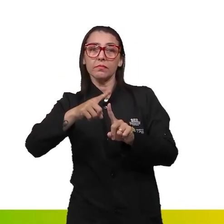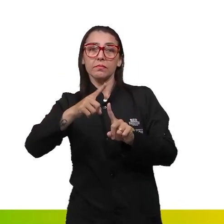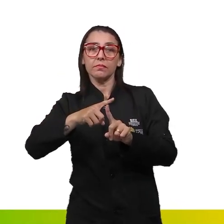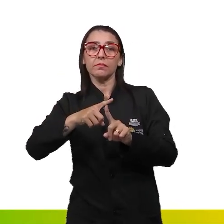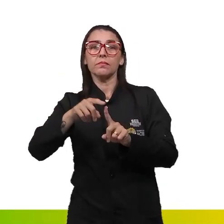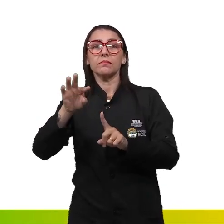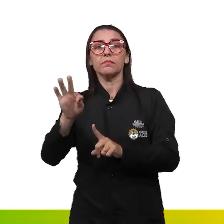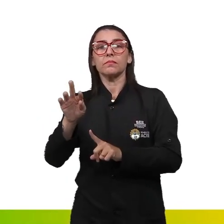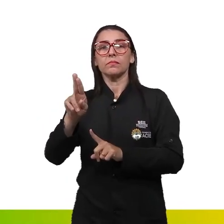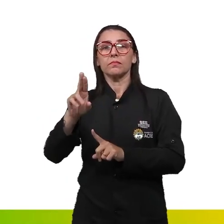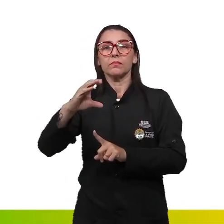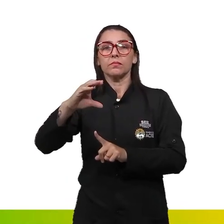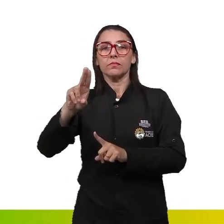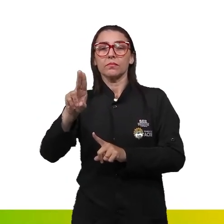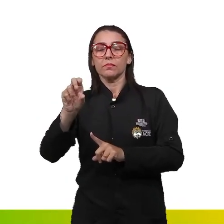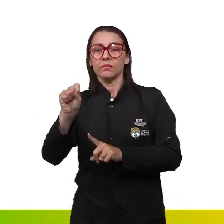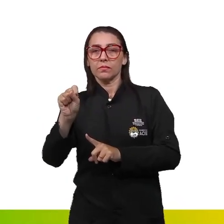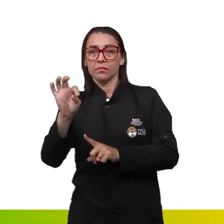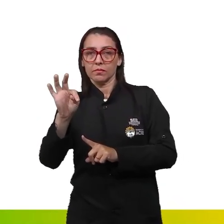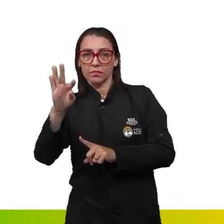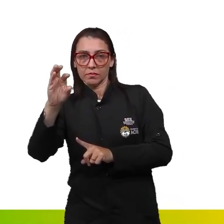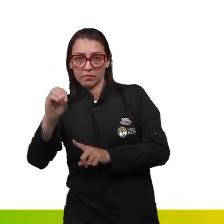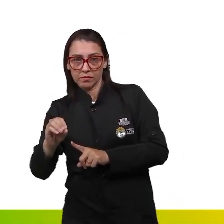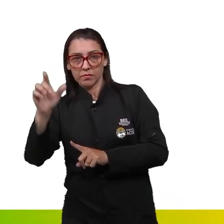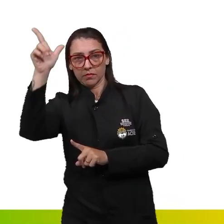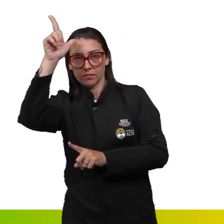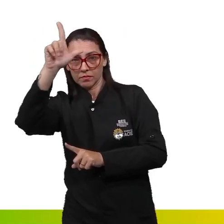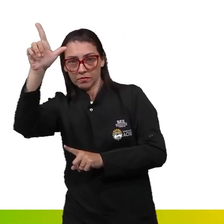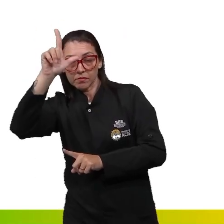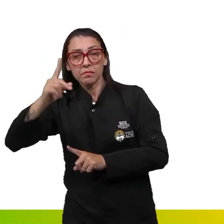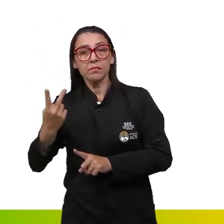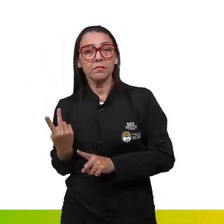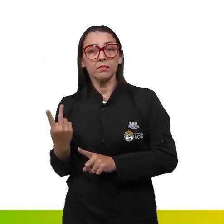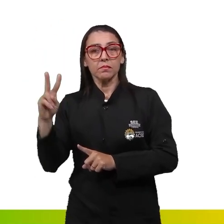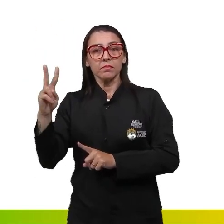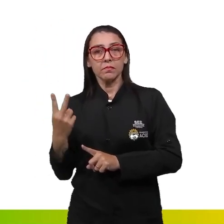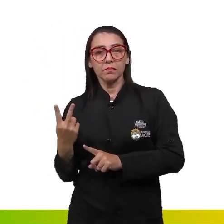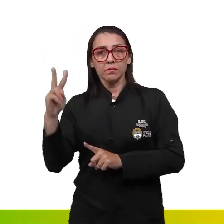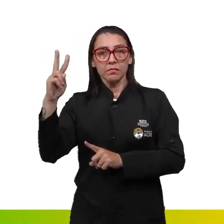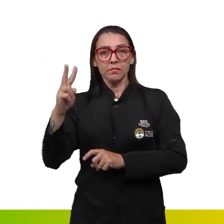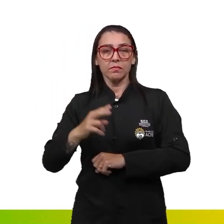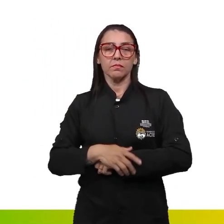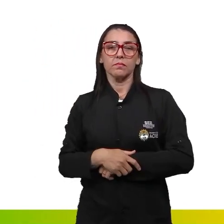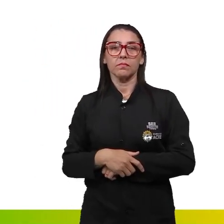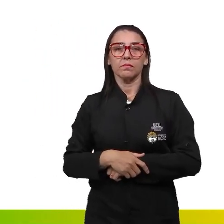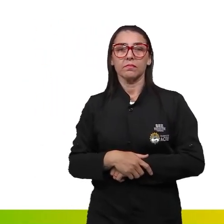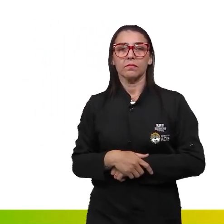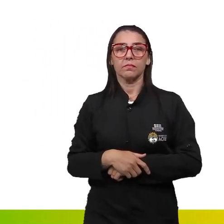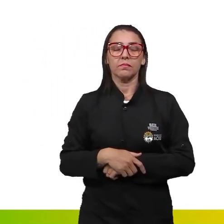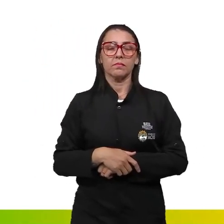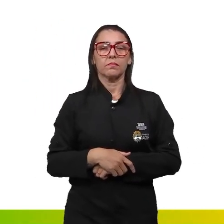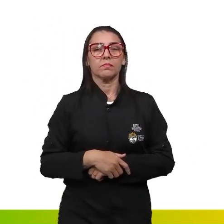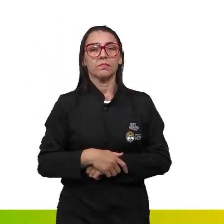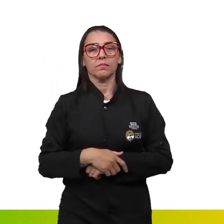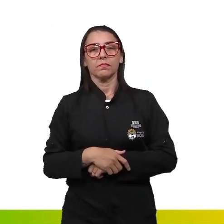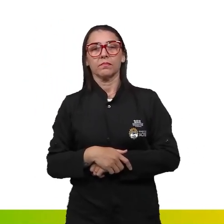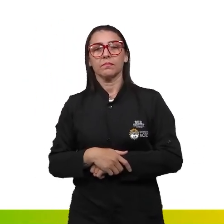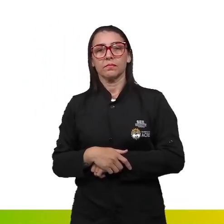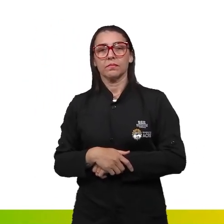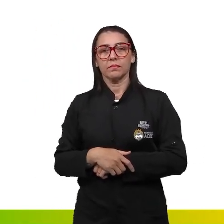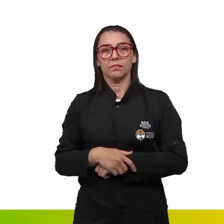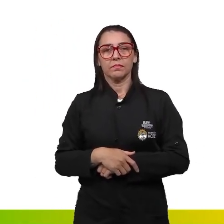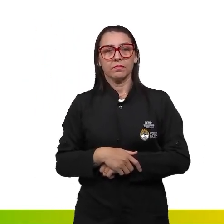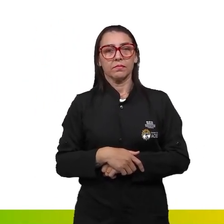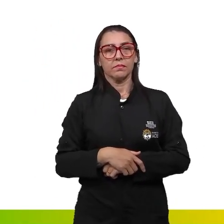número 4. Que tipo de criatura es el tucucito? É a última lenda que vimos lá da Venezuela.